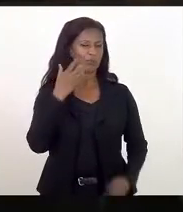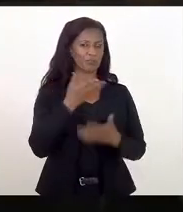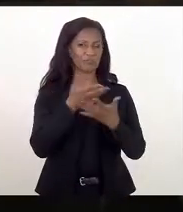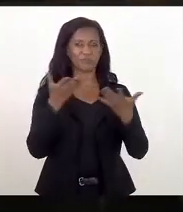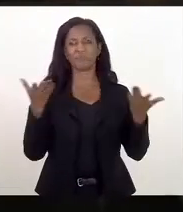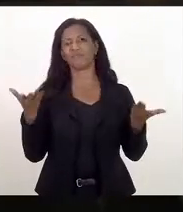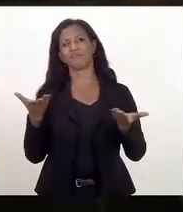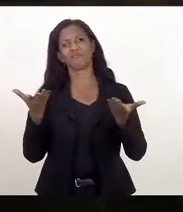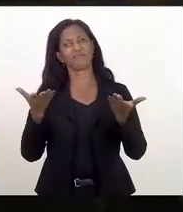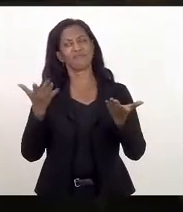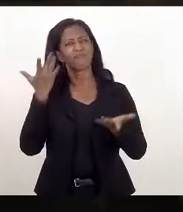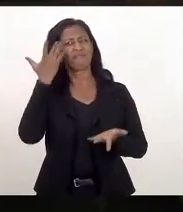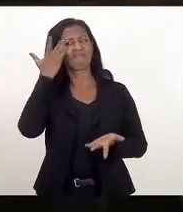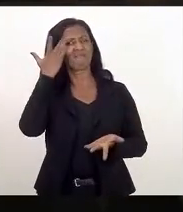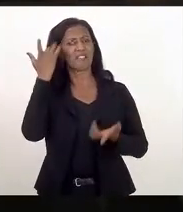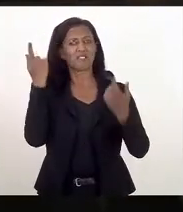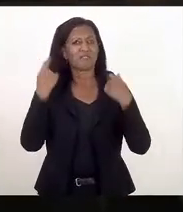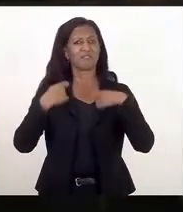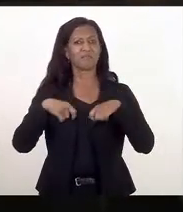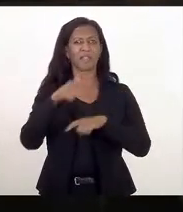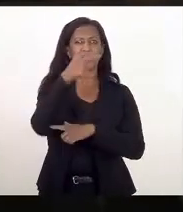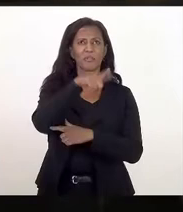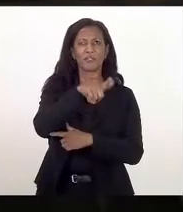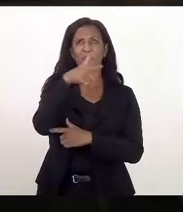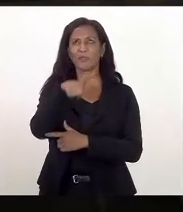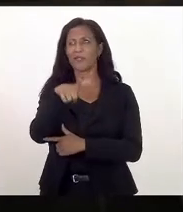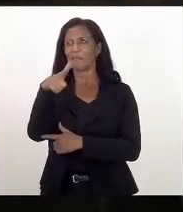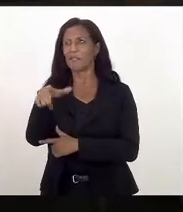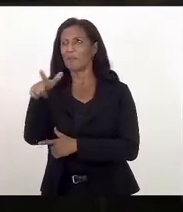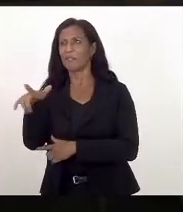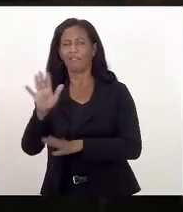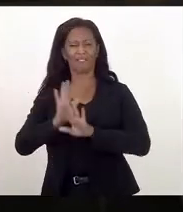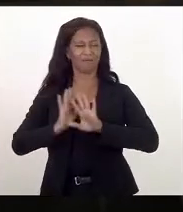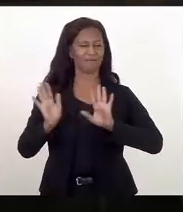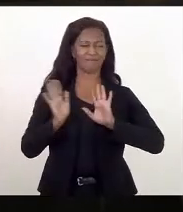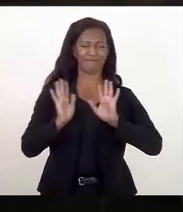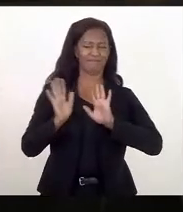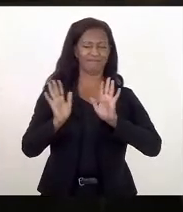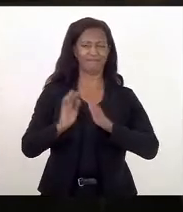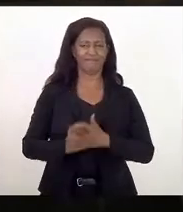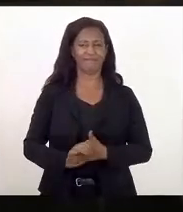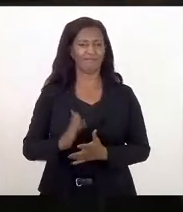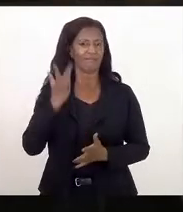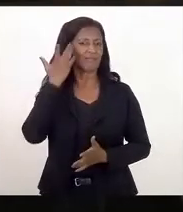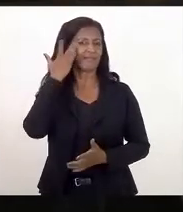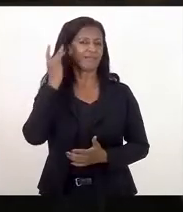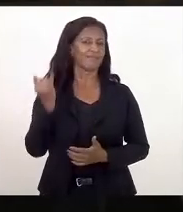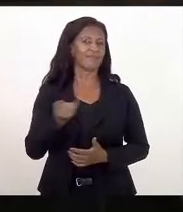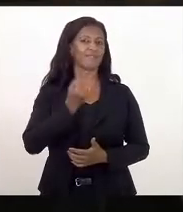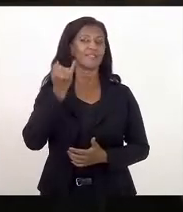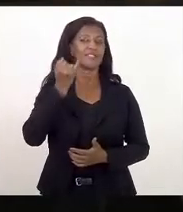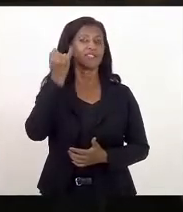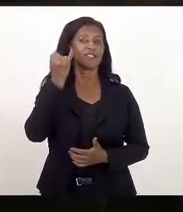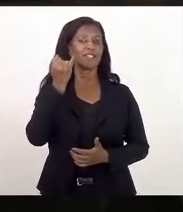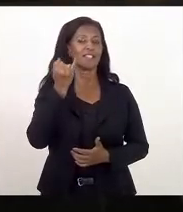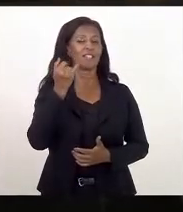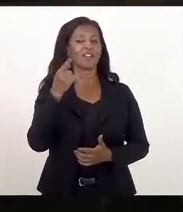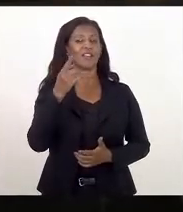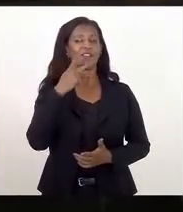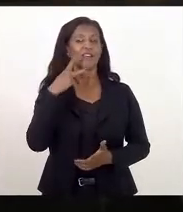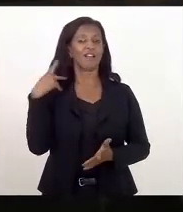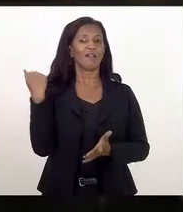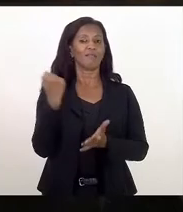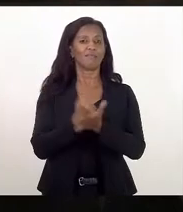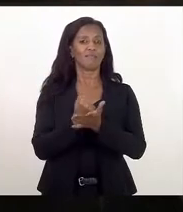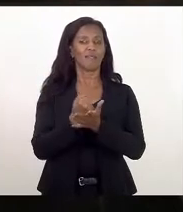não preciso aqui me ater a repetir diversas declarações que tiveram, mas eu acho que é importante contextualizar os marcos desse